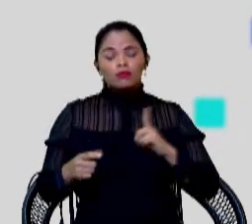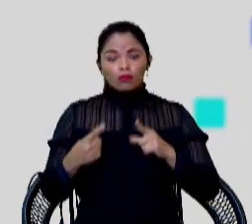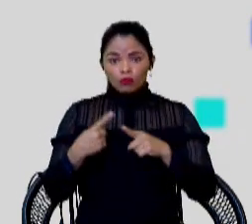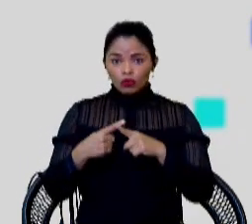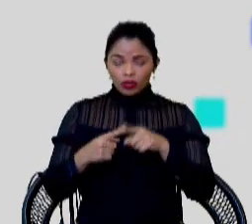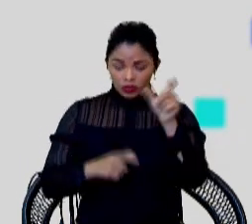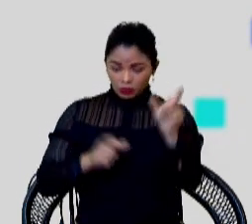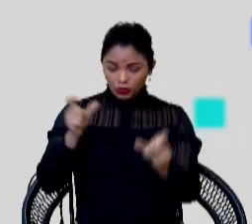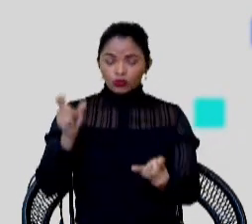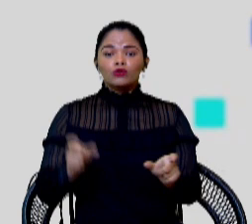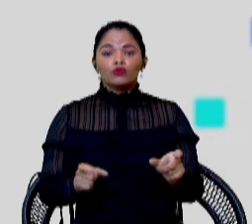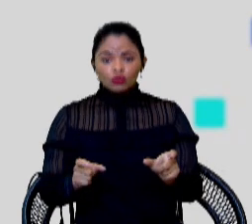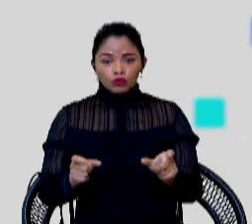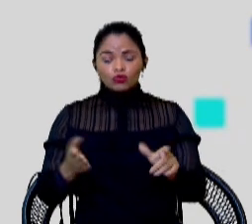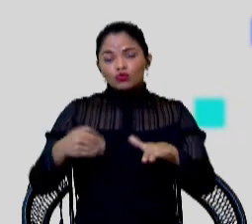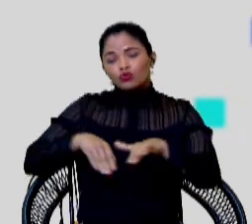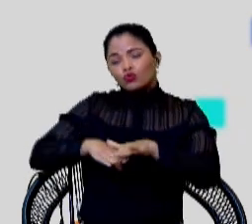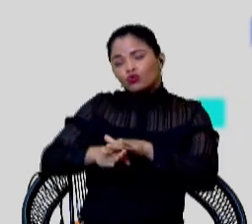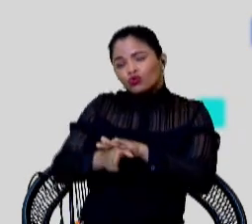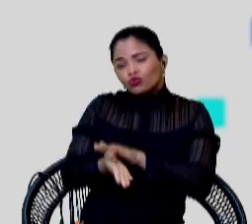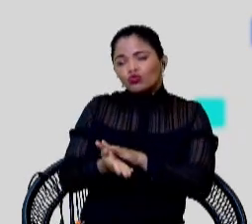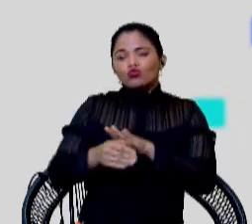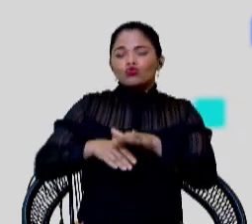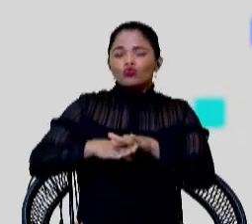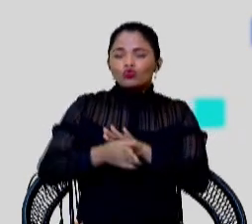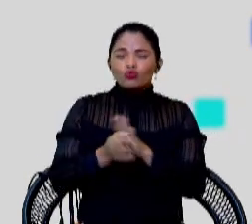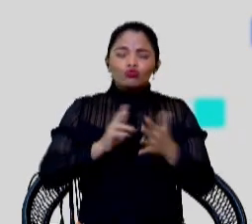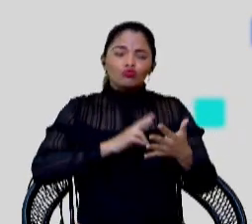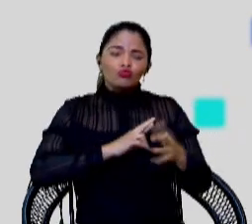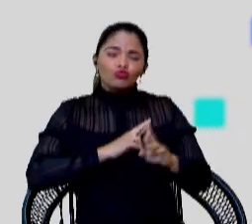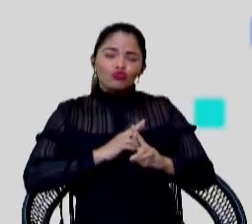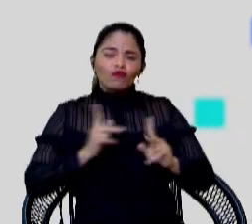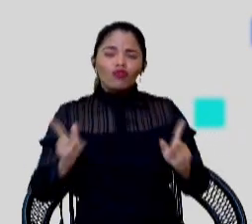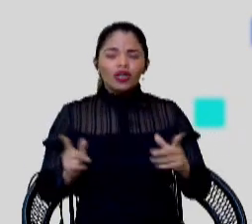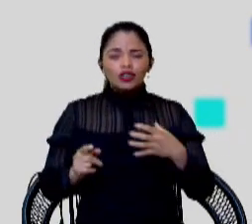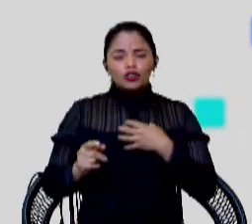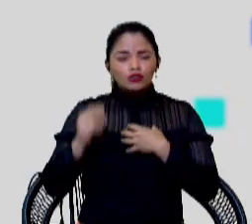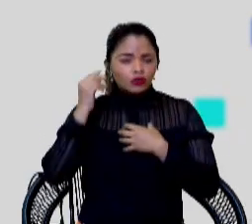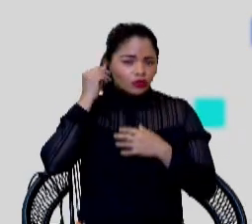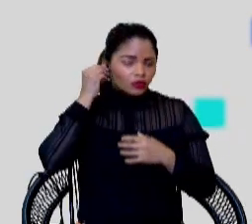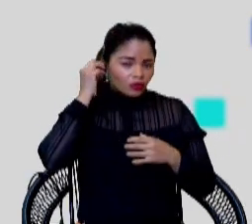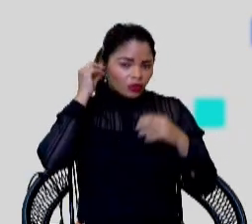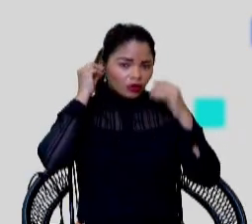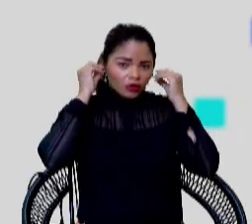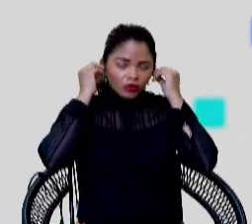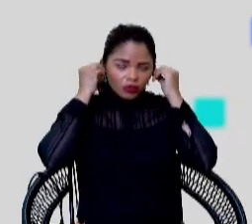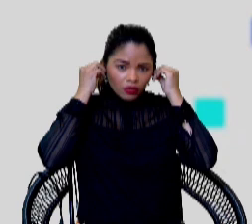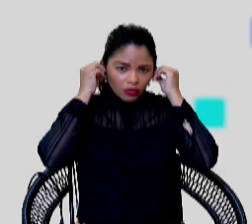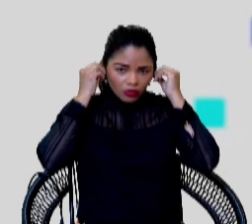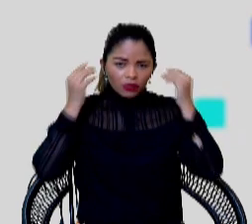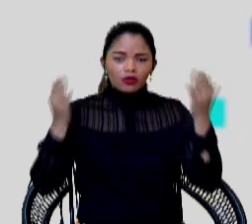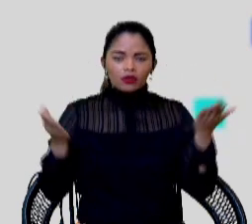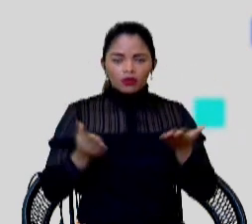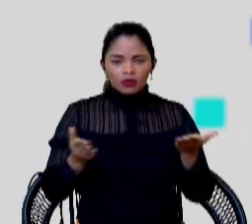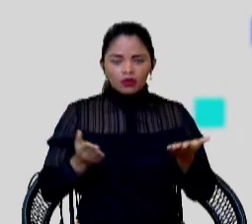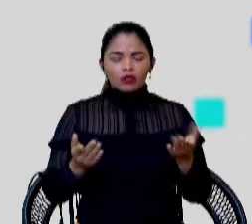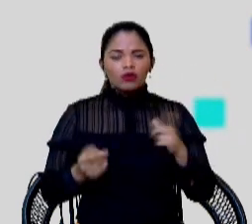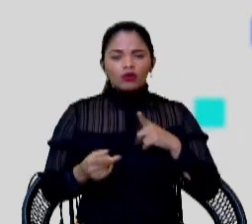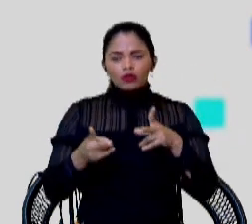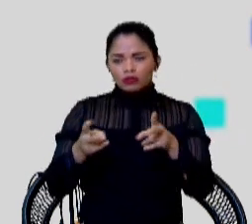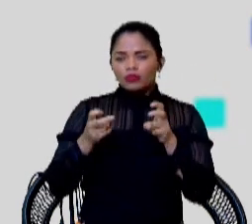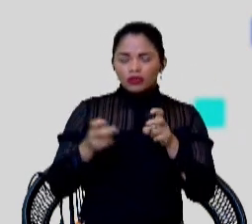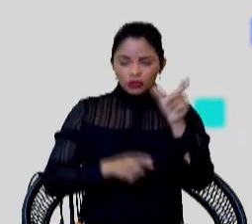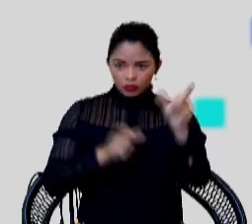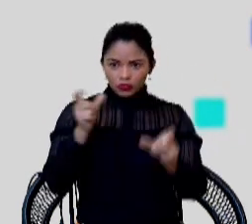o usuário ele vai tendo hábitos diferentes, vai consumindo de formas diferentes. E agora a gente está vendo também que